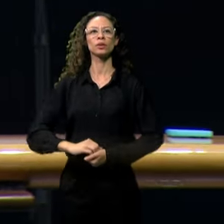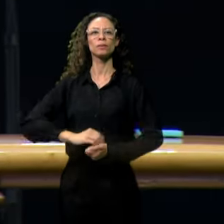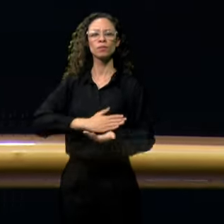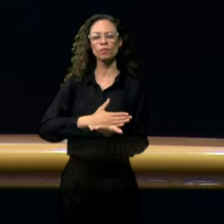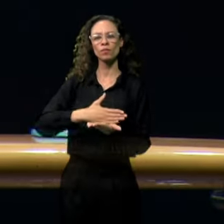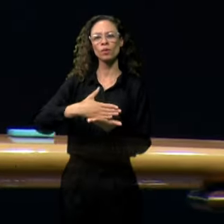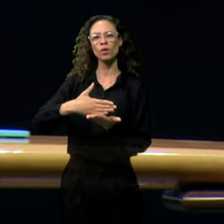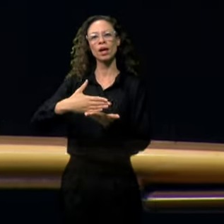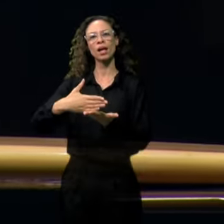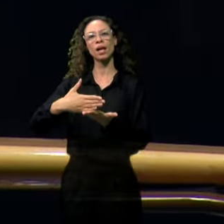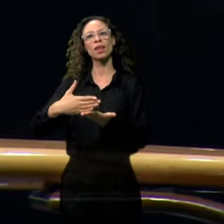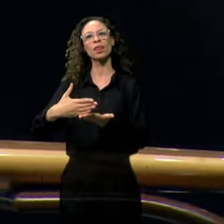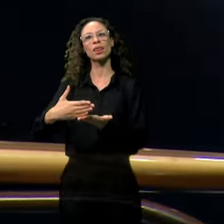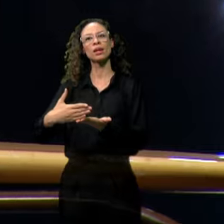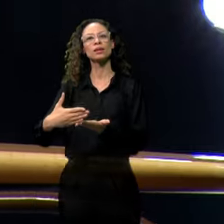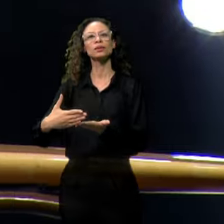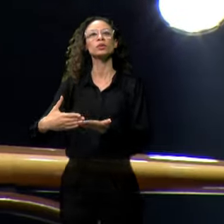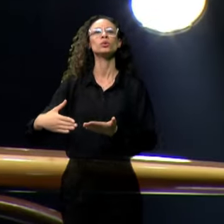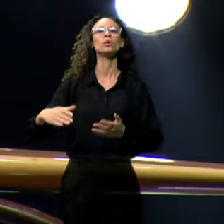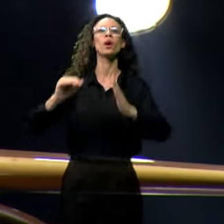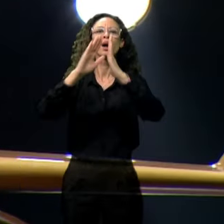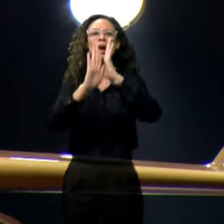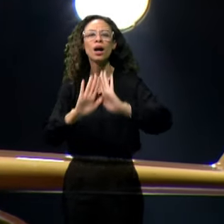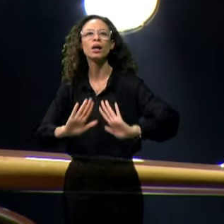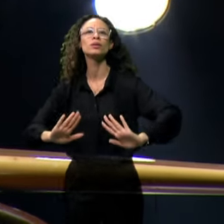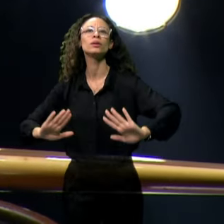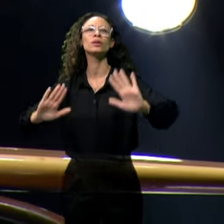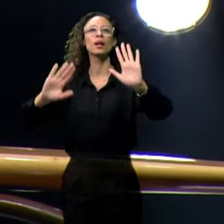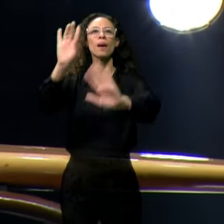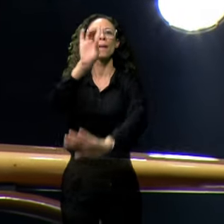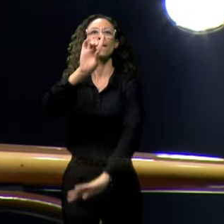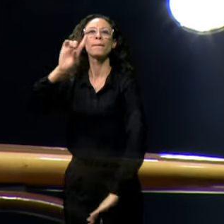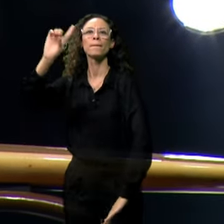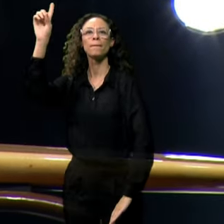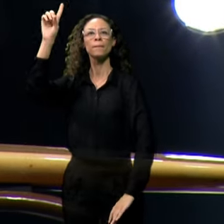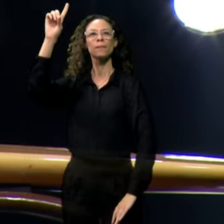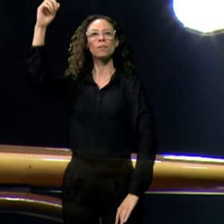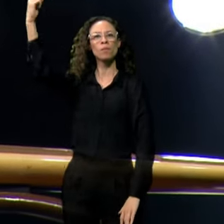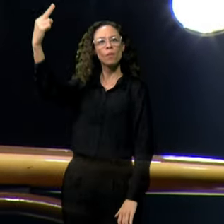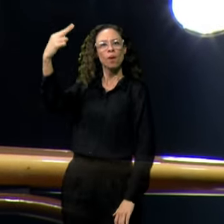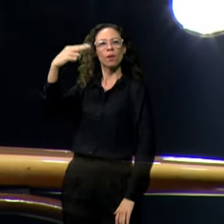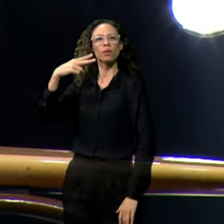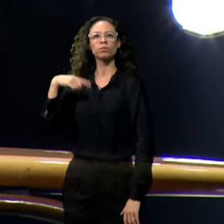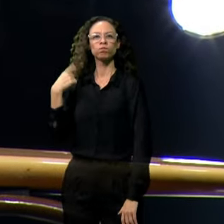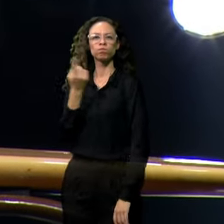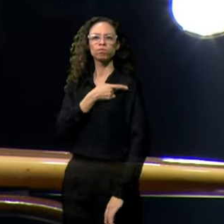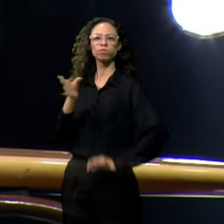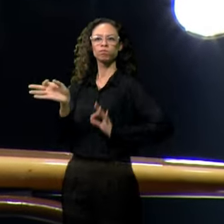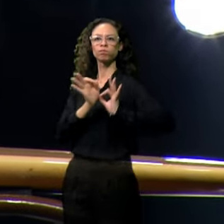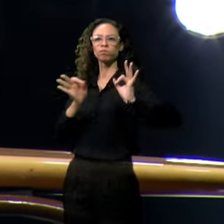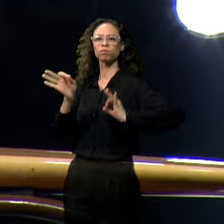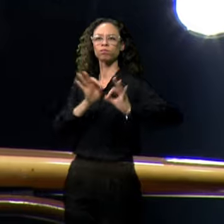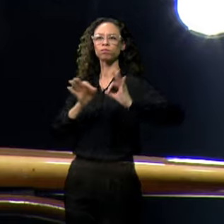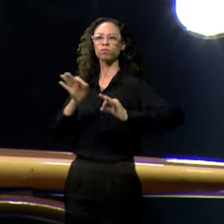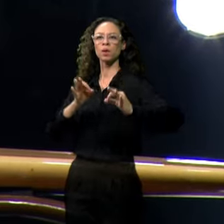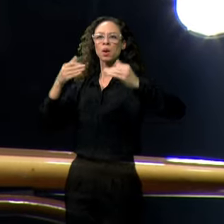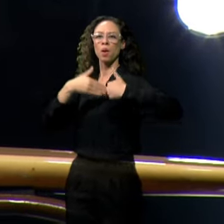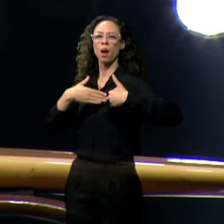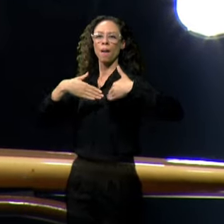desde o início deste culto do Tempo de Adoração o senhor encontra em nós vasos preparados para que o poder de Deus